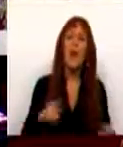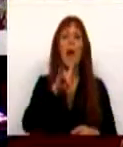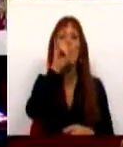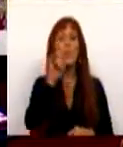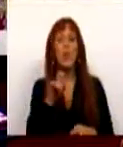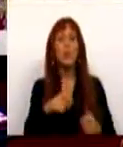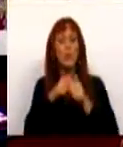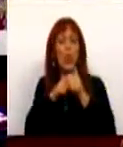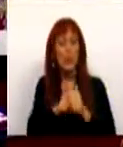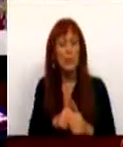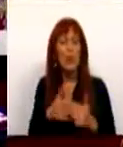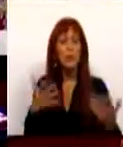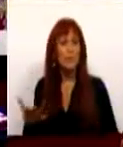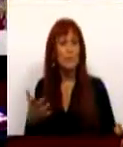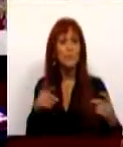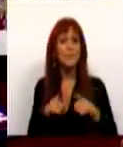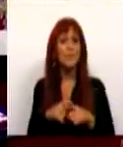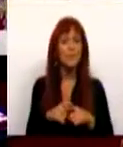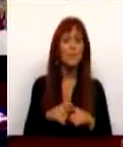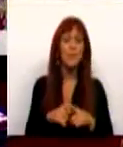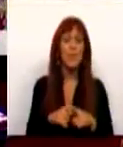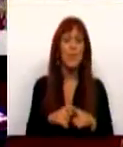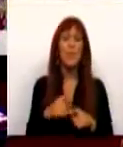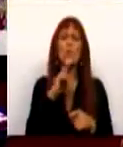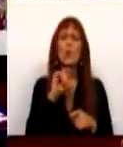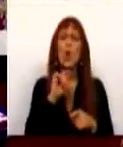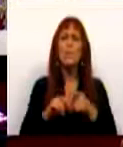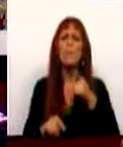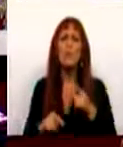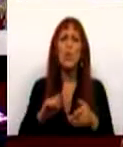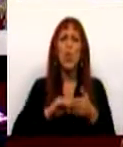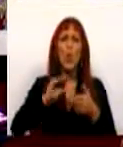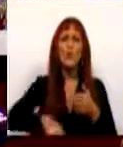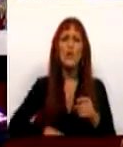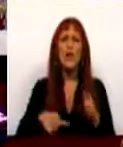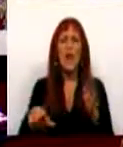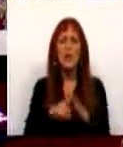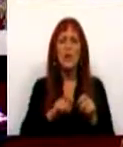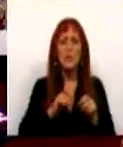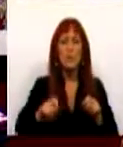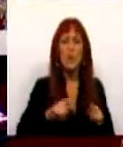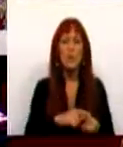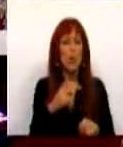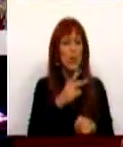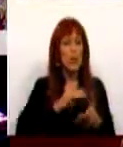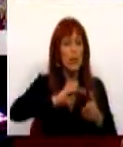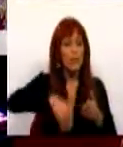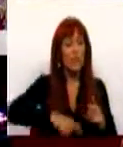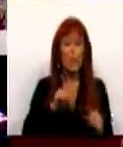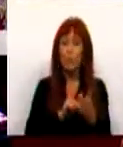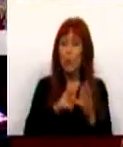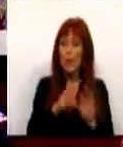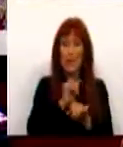do cumprimento do chamado contrato de legislatura assinado com as universidades e